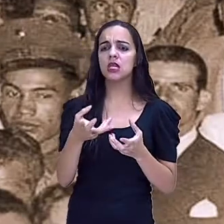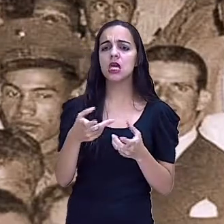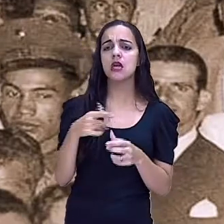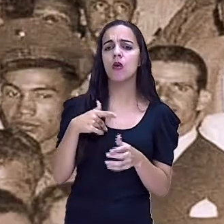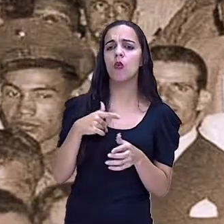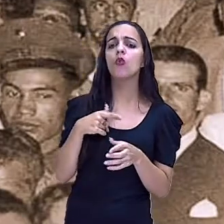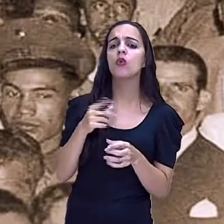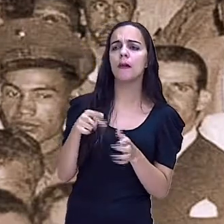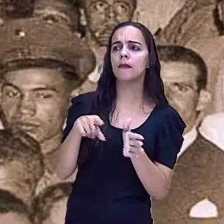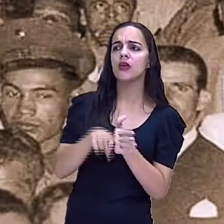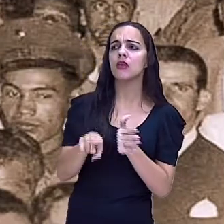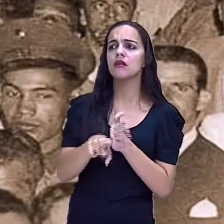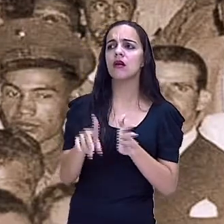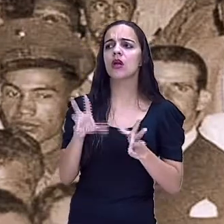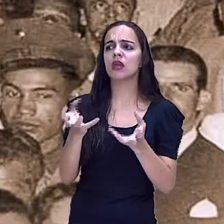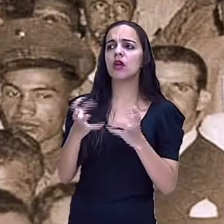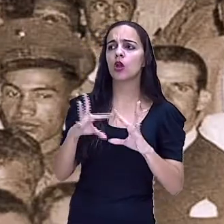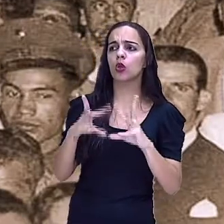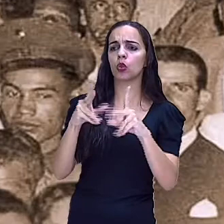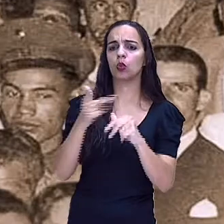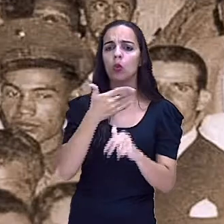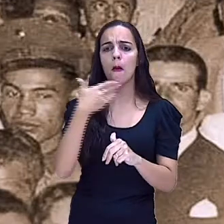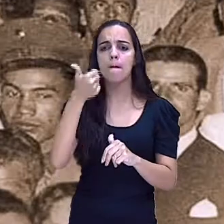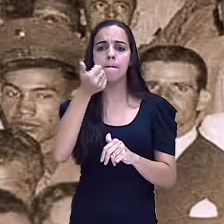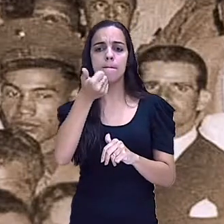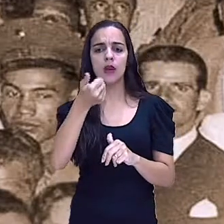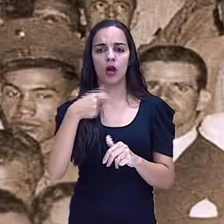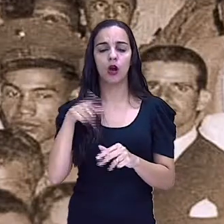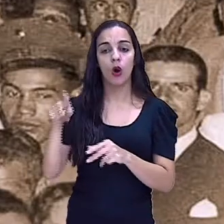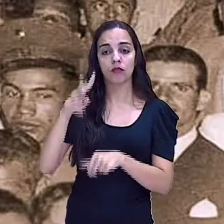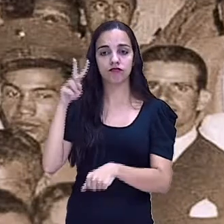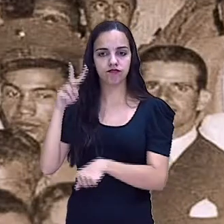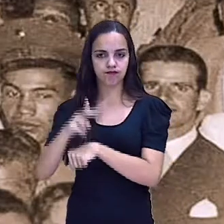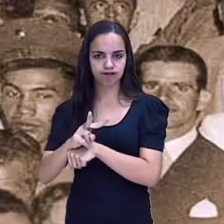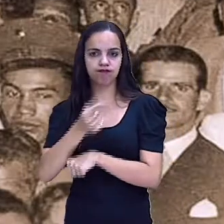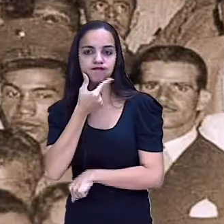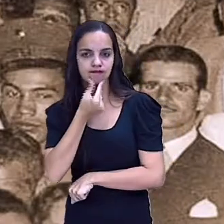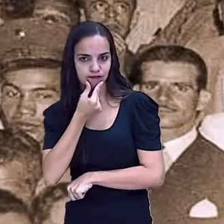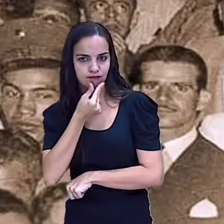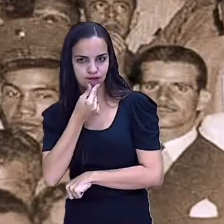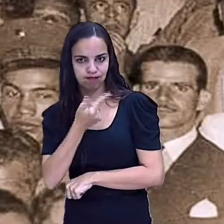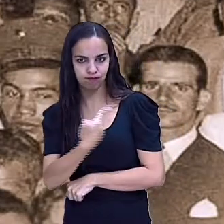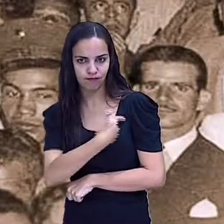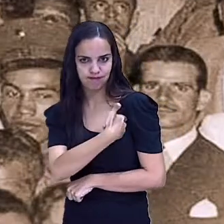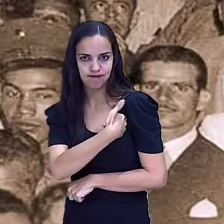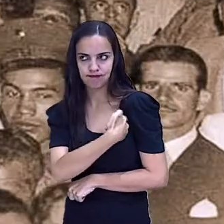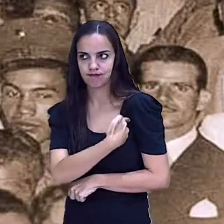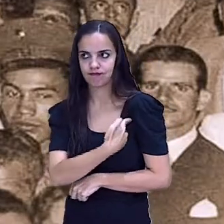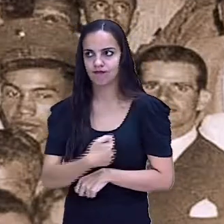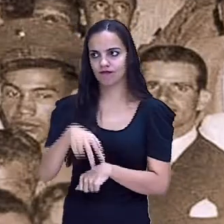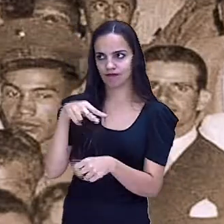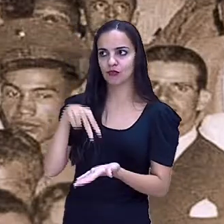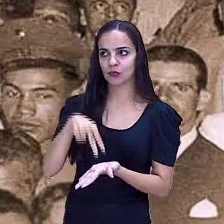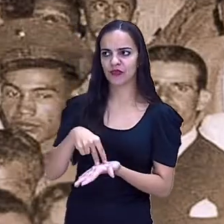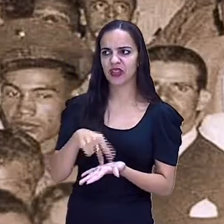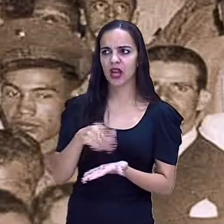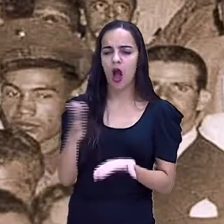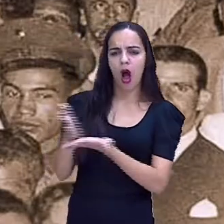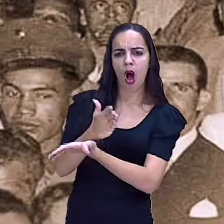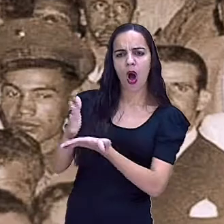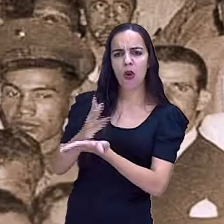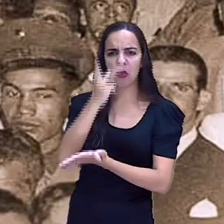país sob a tutela de Vargas. O surgimento dessa ação desagradava